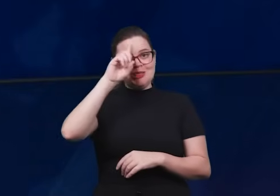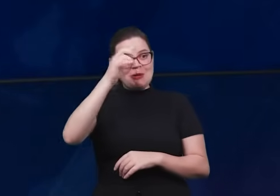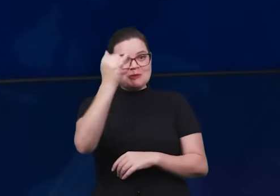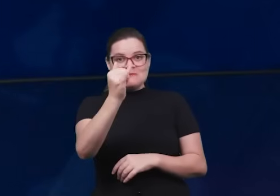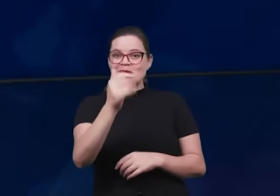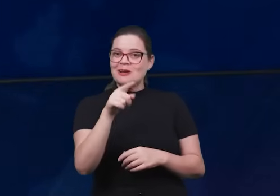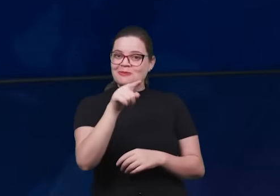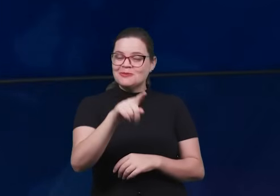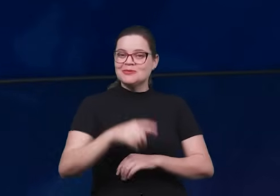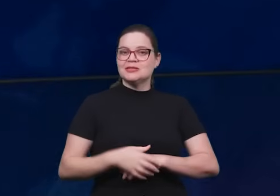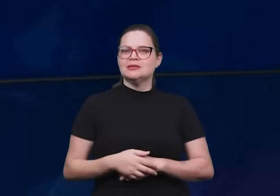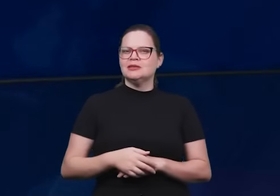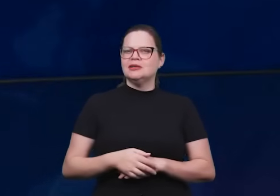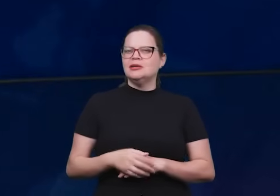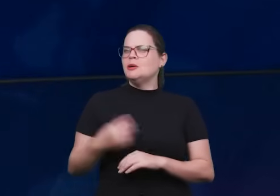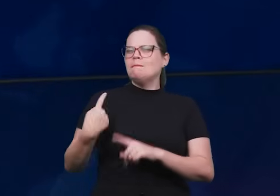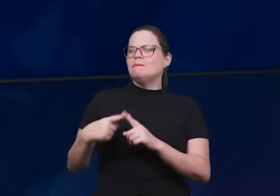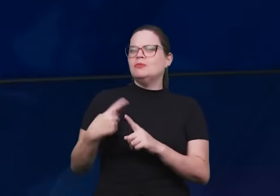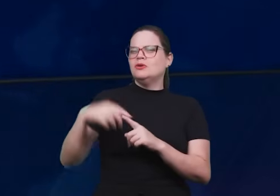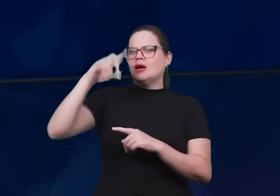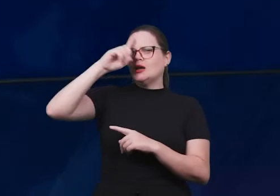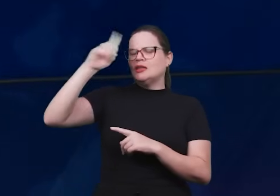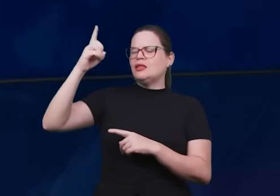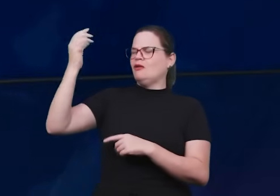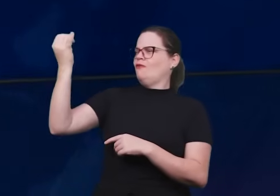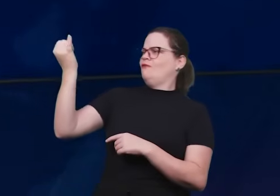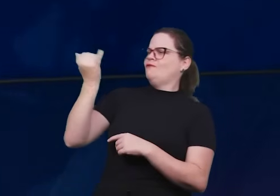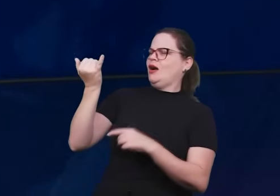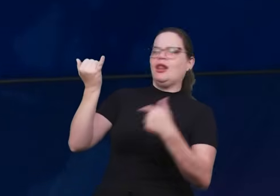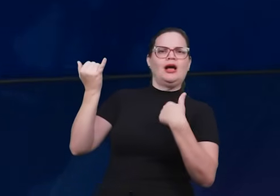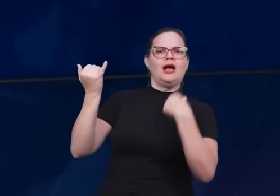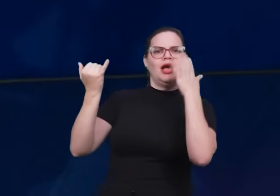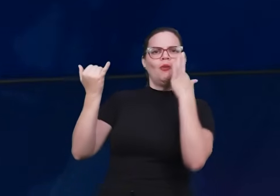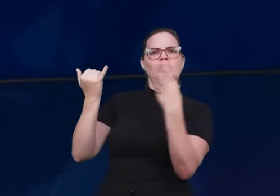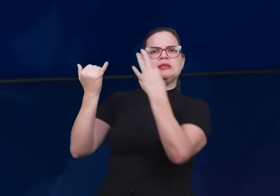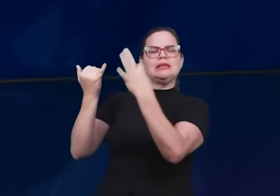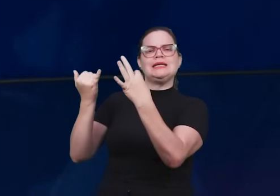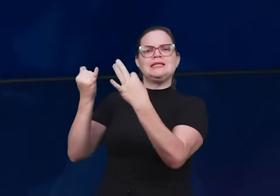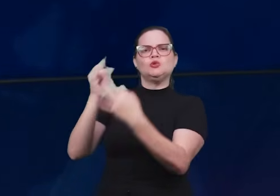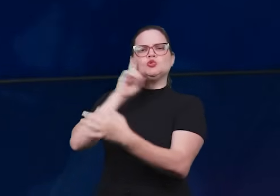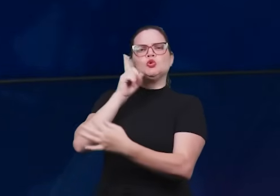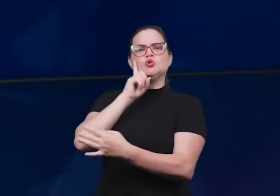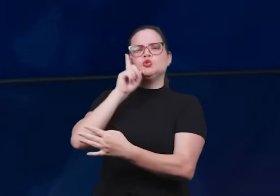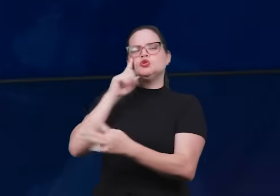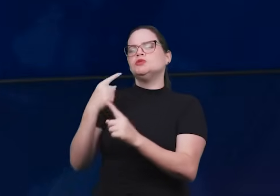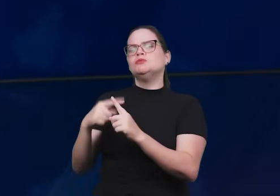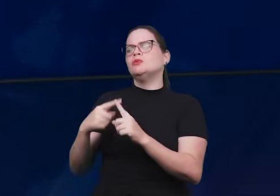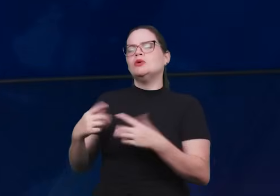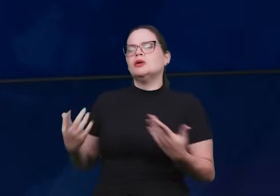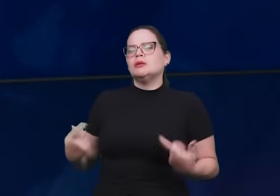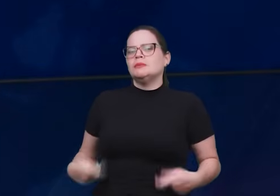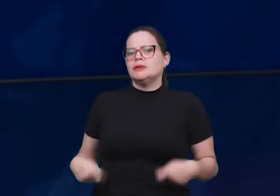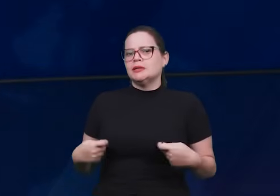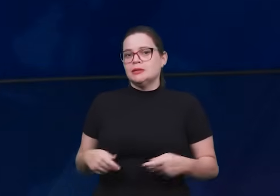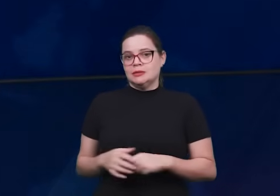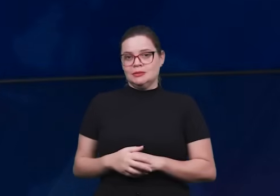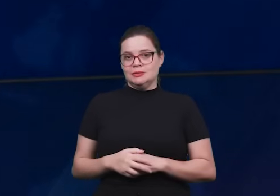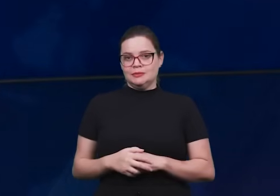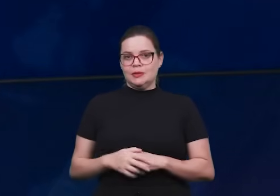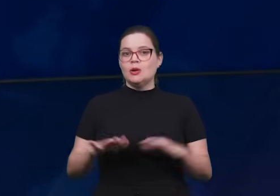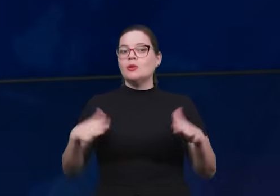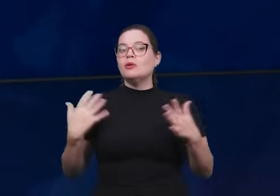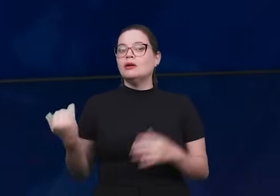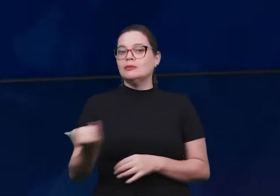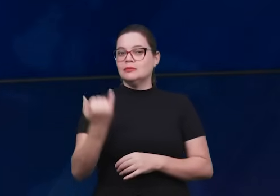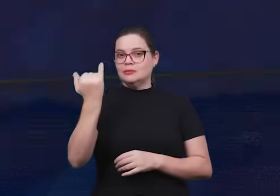Qual a importância de ouvirmos a palavra do Senhor continuamente em todas as situações? A grande importância